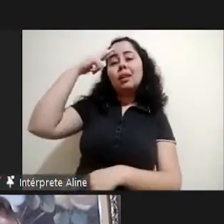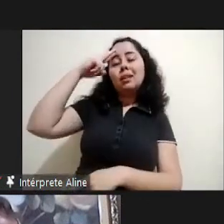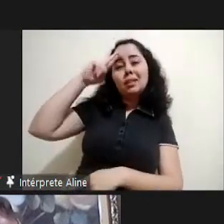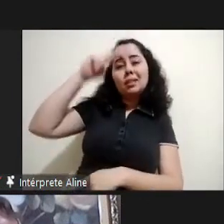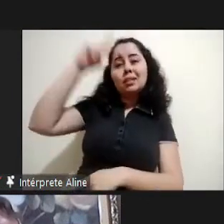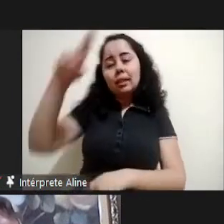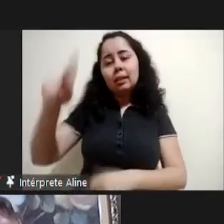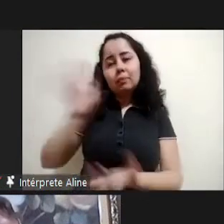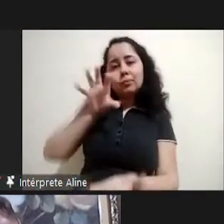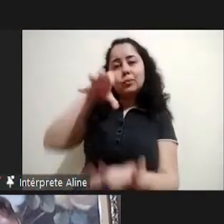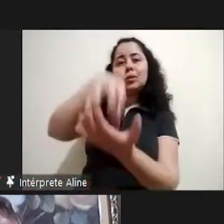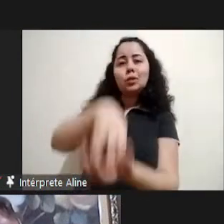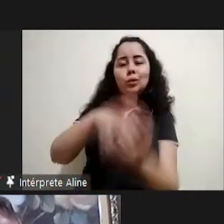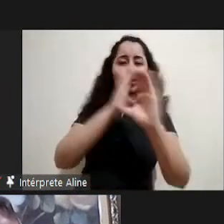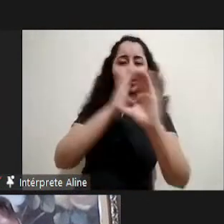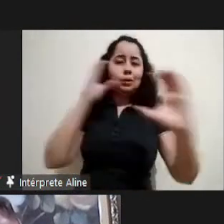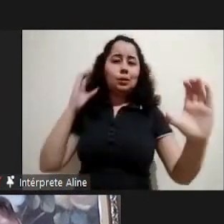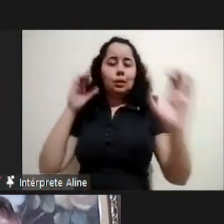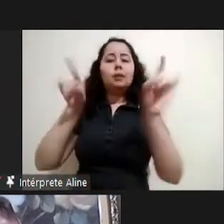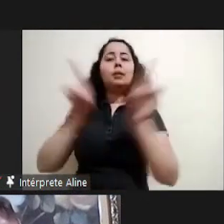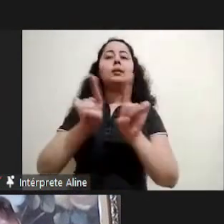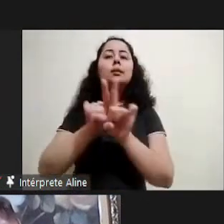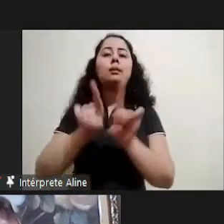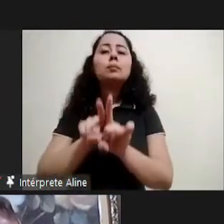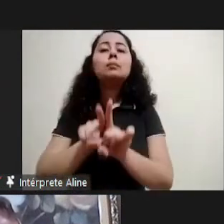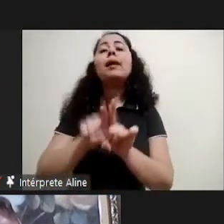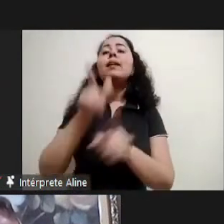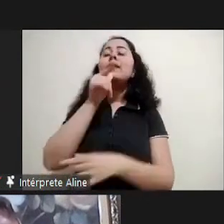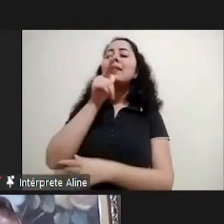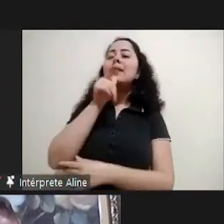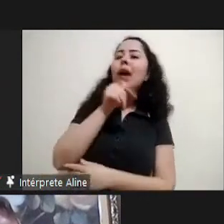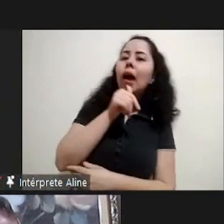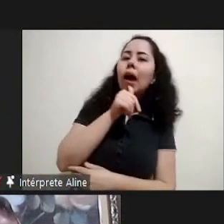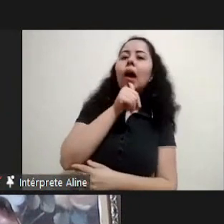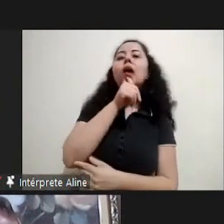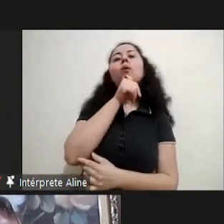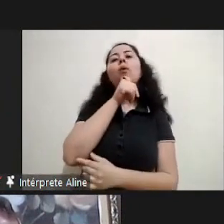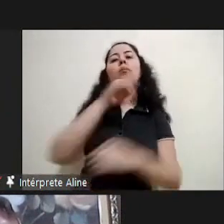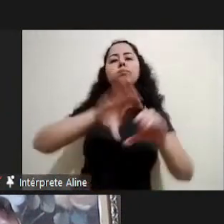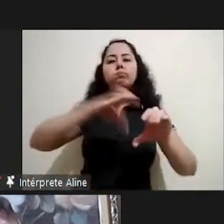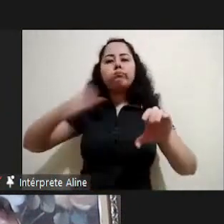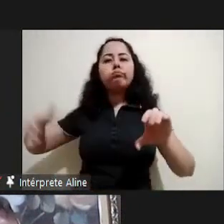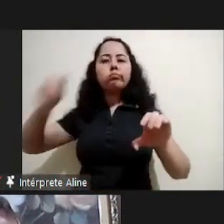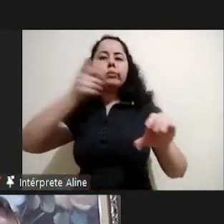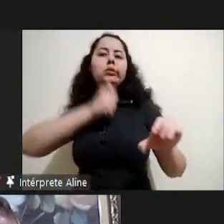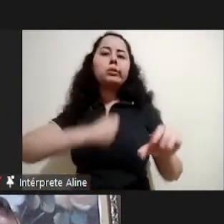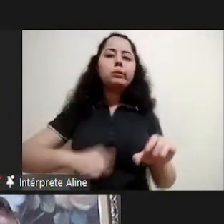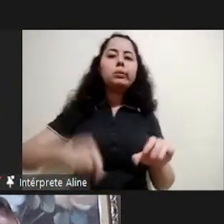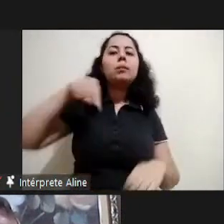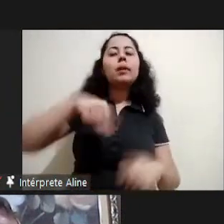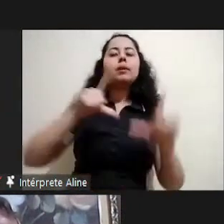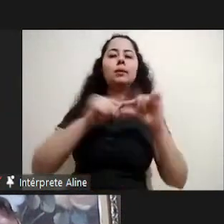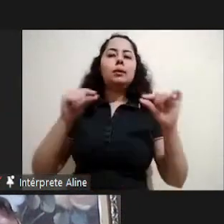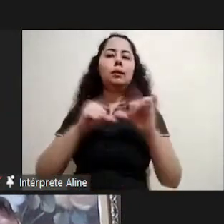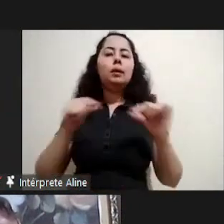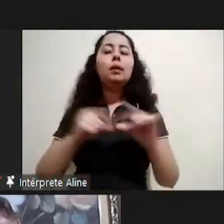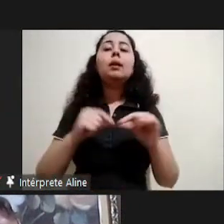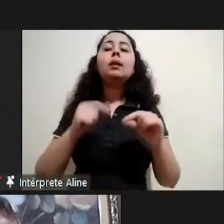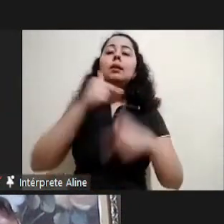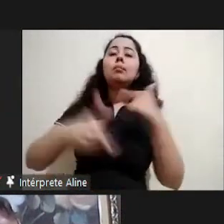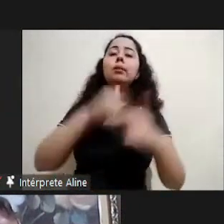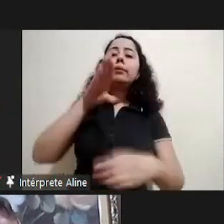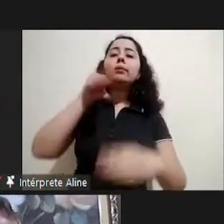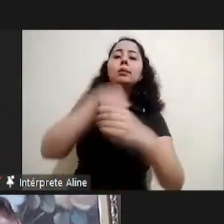Foi engenheiro do então Departamento de Água e Esgoto da Prefeitura de Juiz de Fora, hoje Companhia de Saneamento Municipal, a